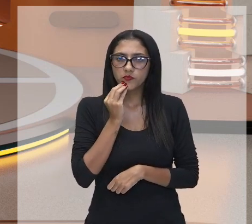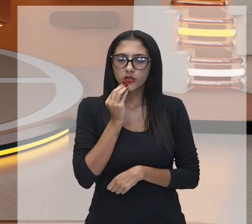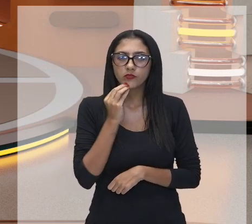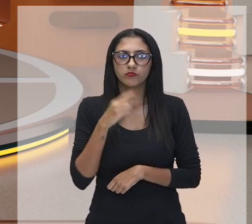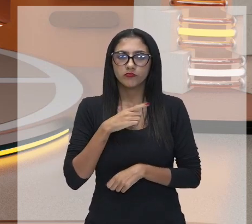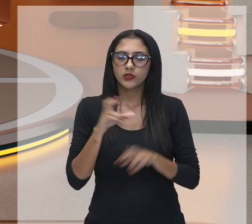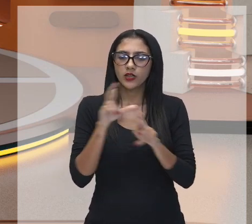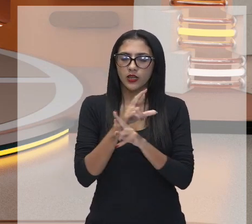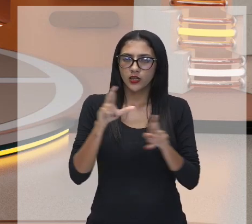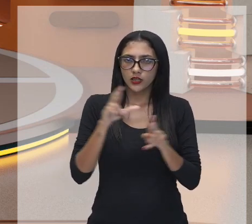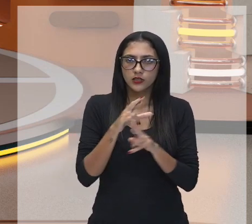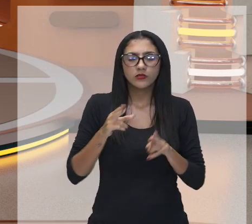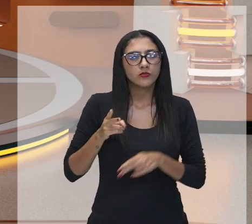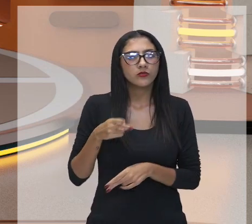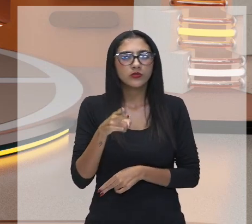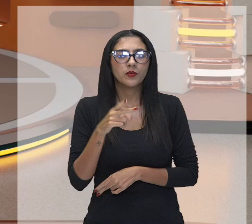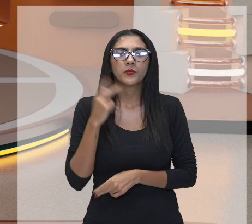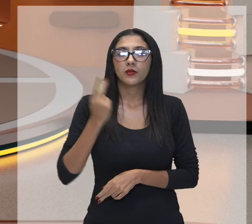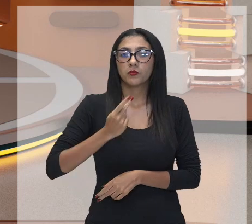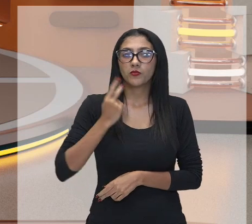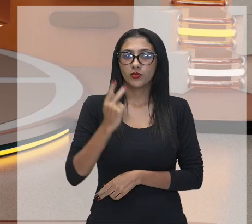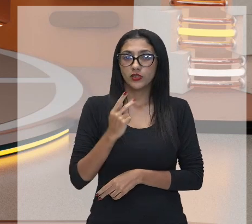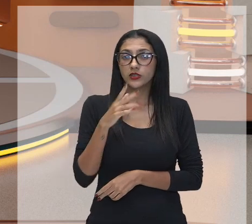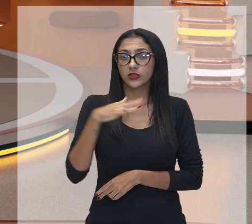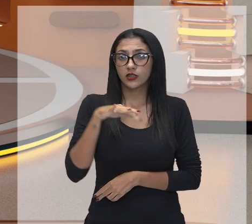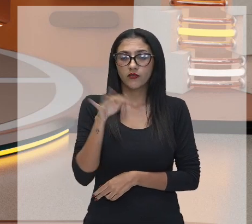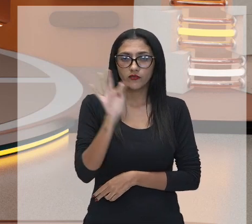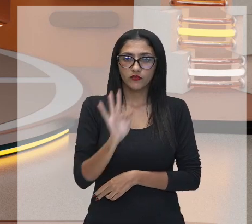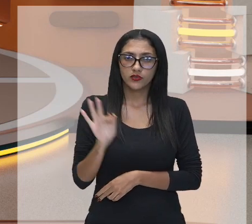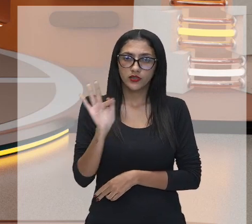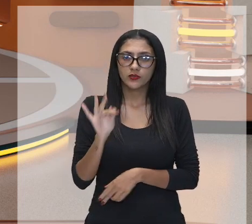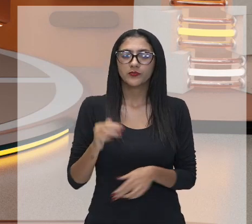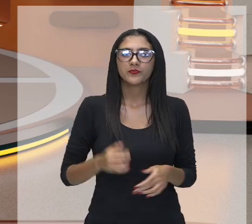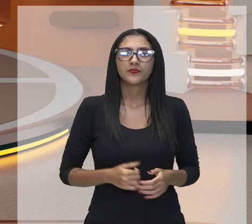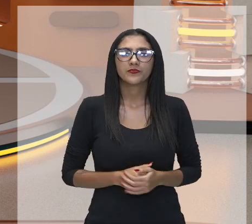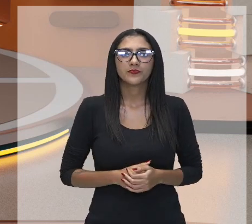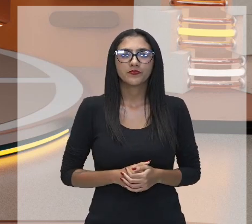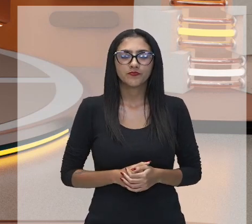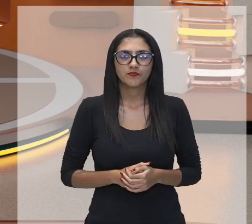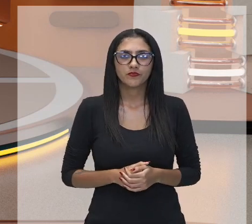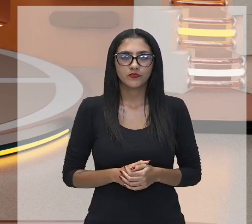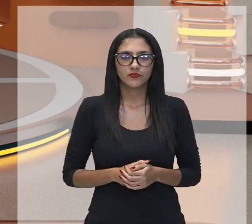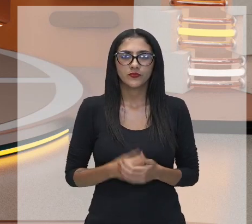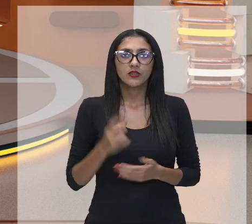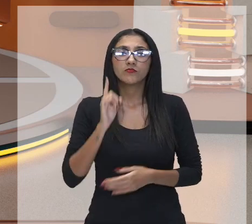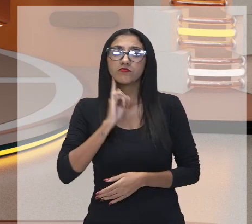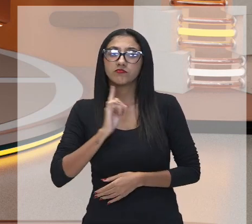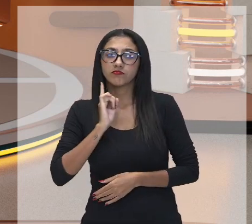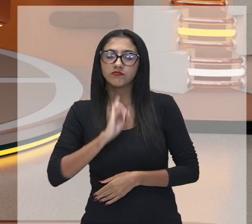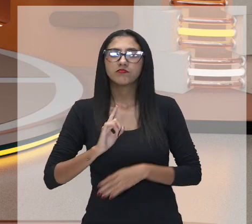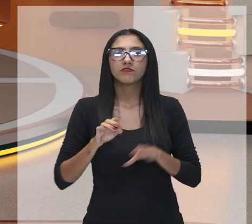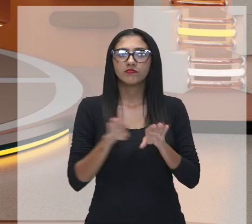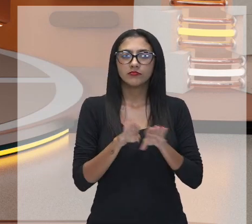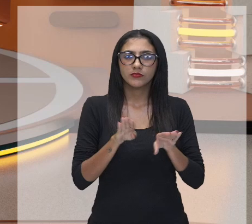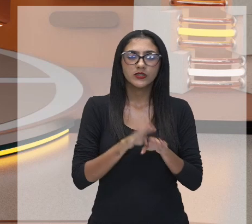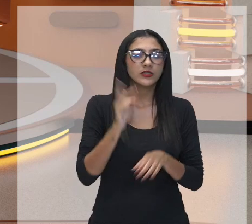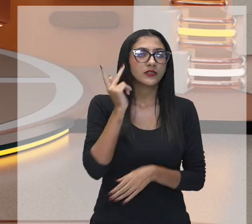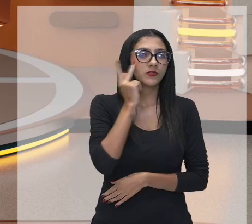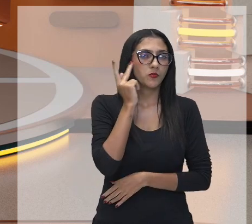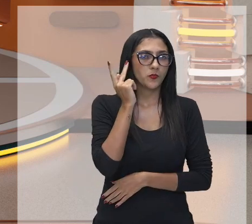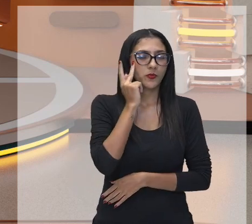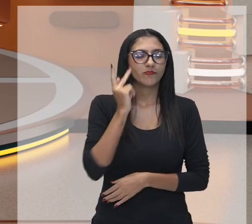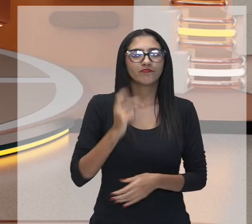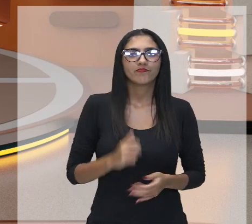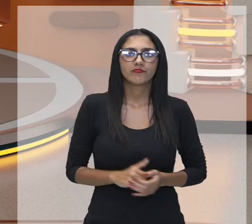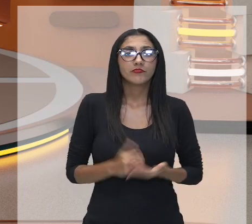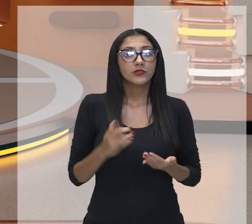sua participação na política federal, que era justamente Minas Gerais e São Paulo. Então, nesse